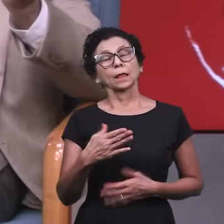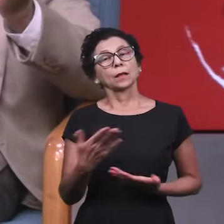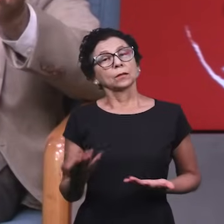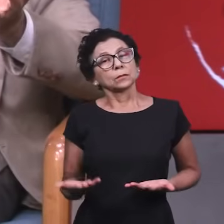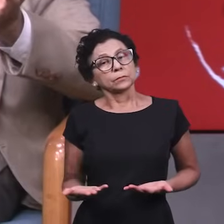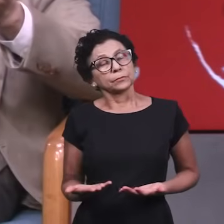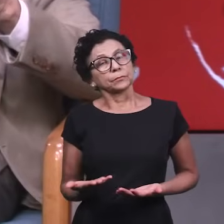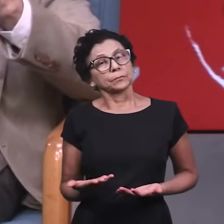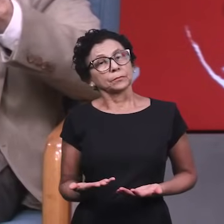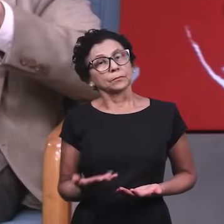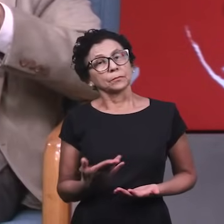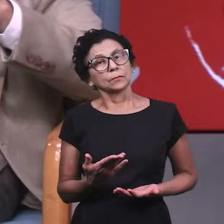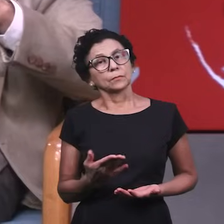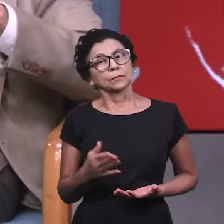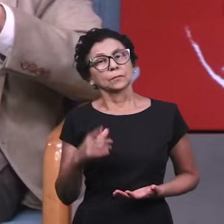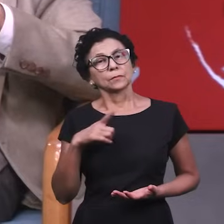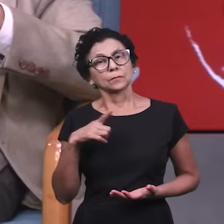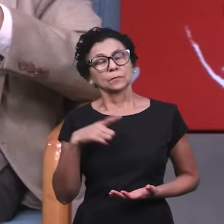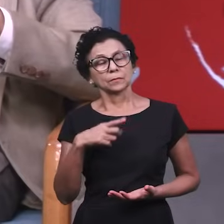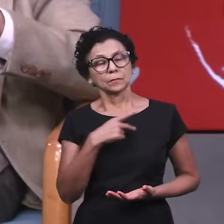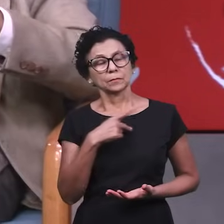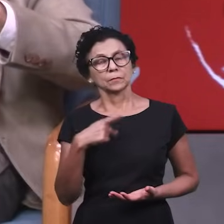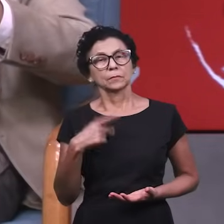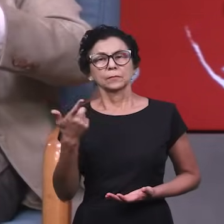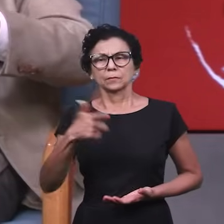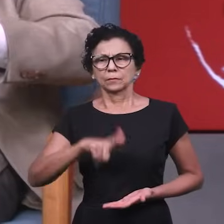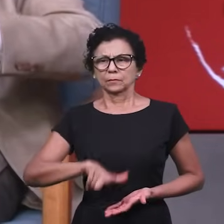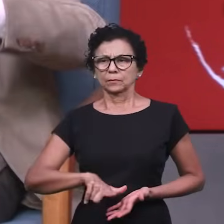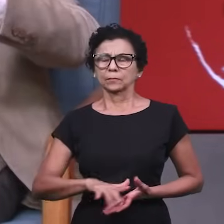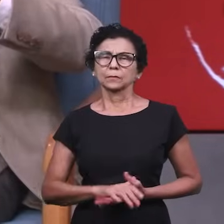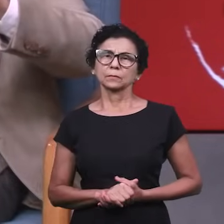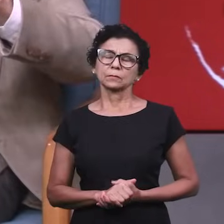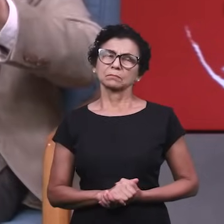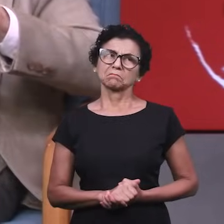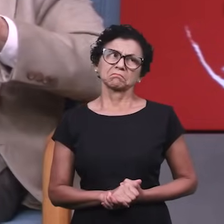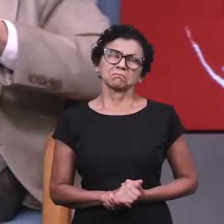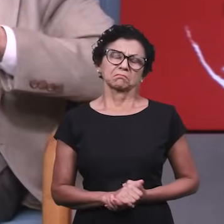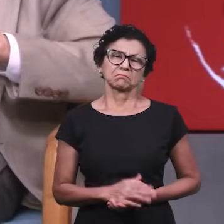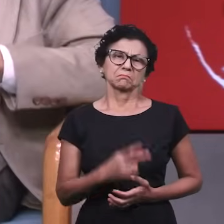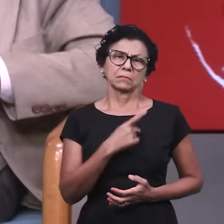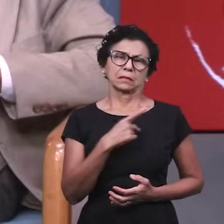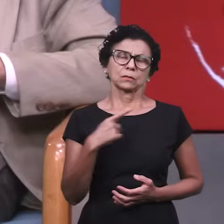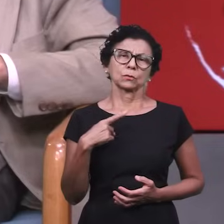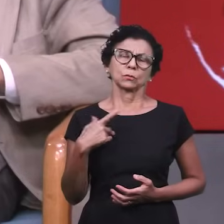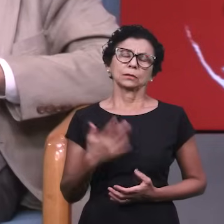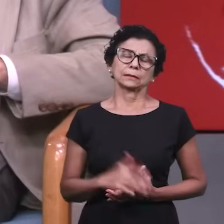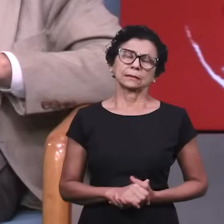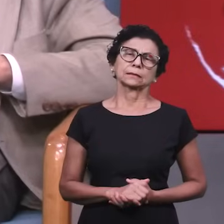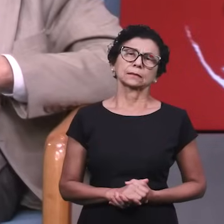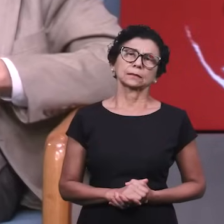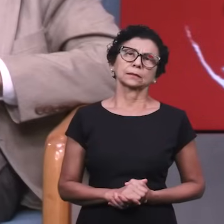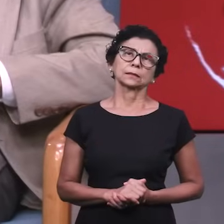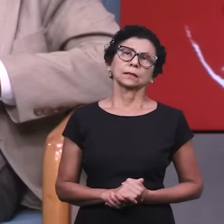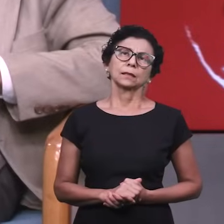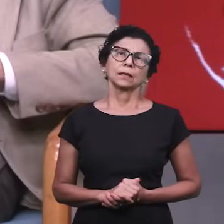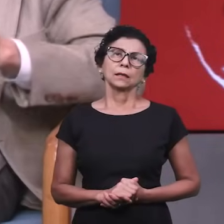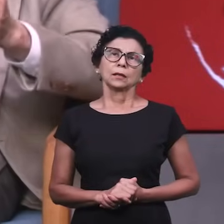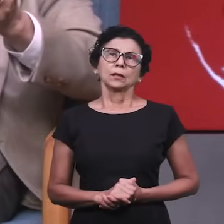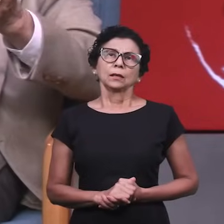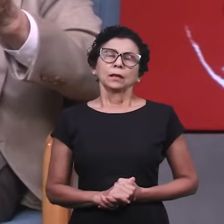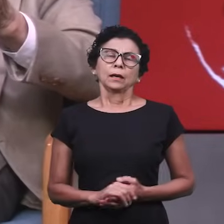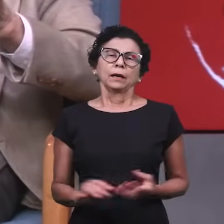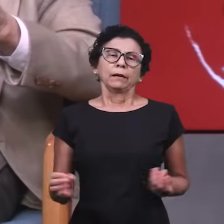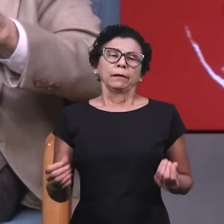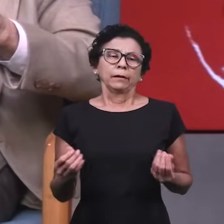pastores. Repito, quando nós falamos pastores, todos para nós são pastores. Nós não vamos aqui